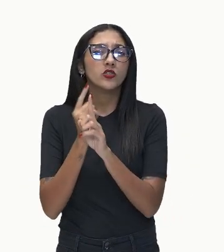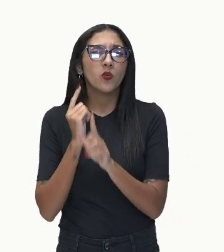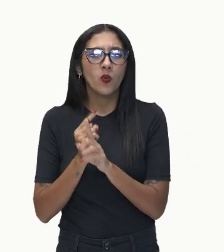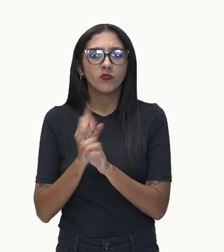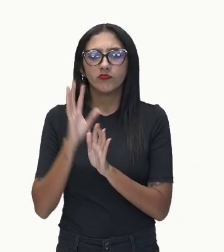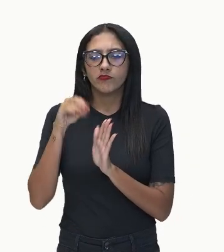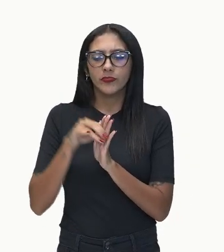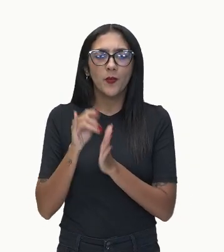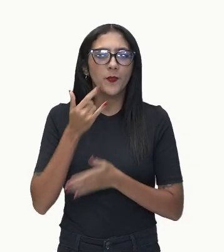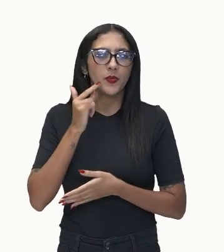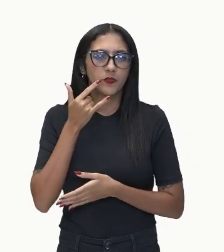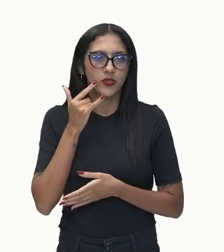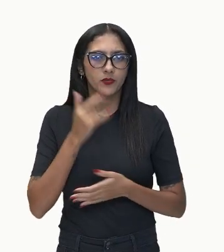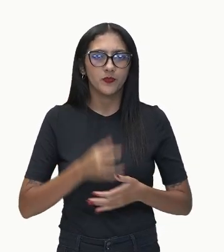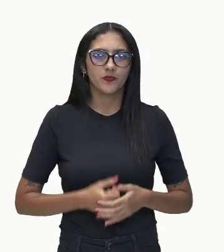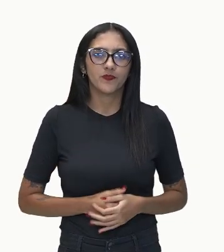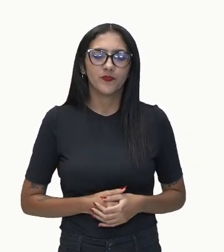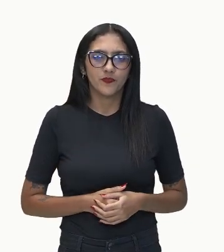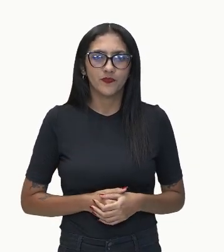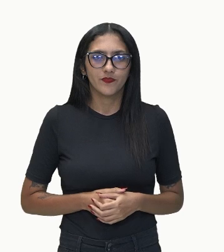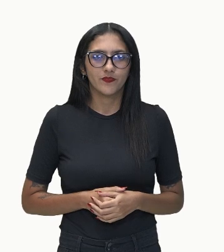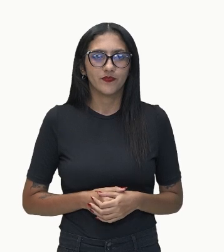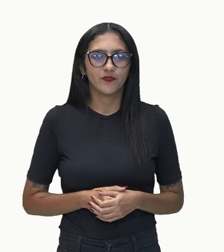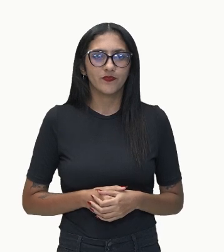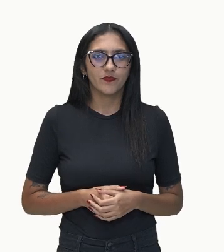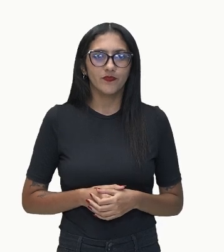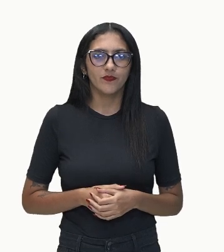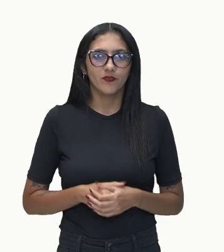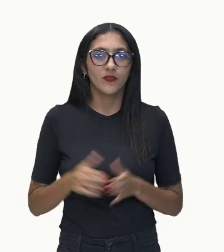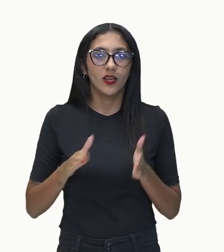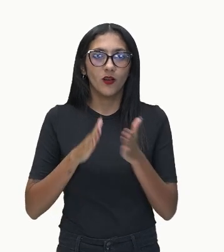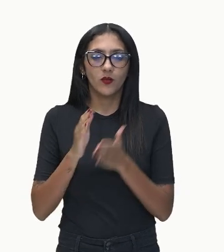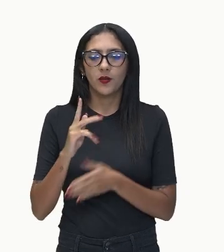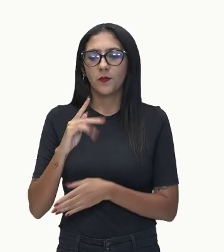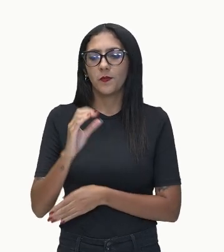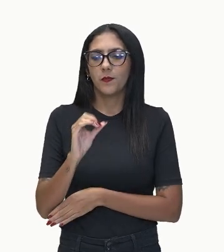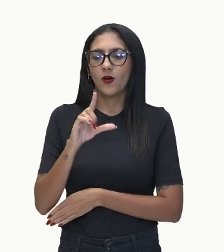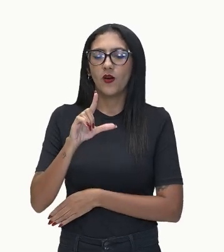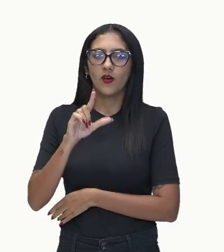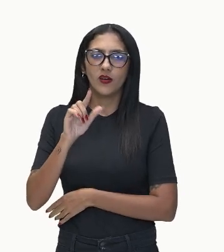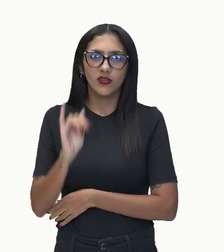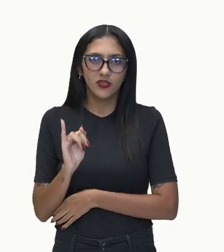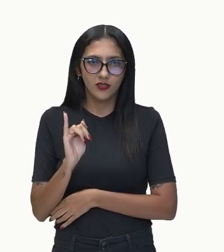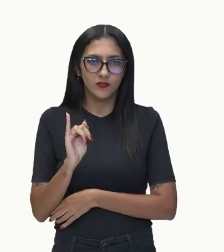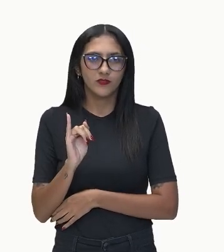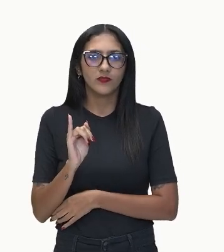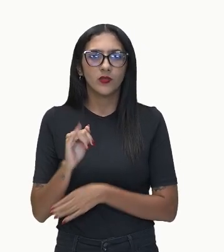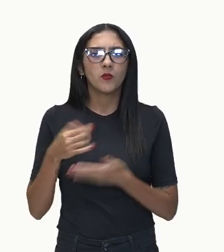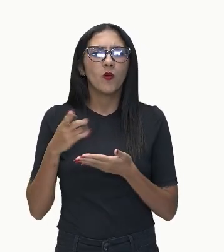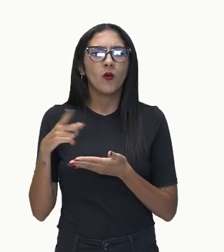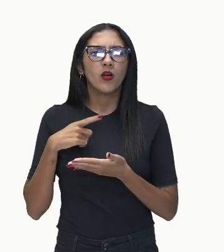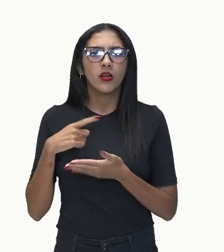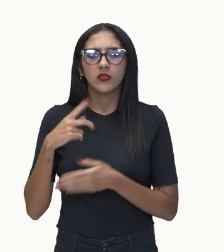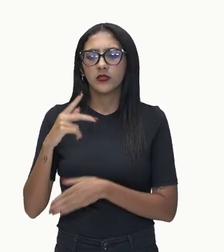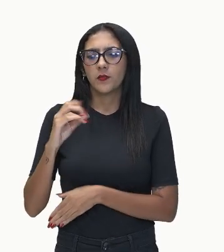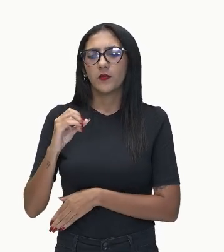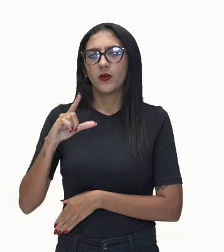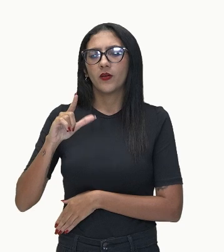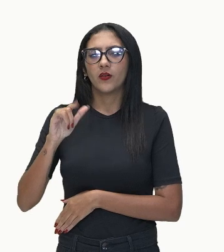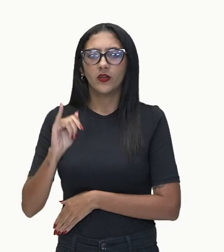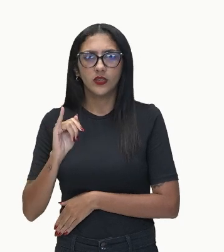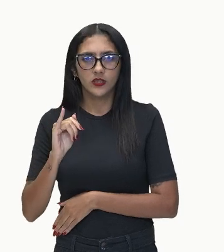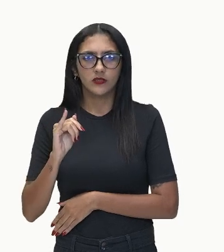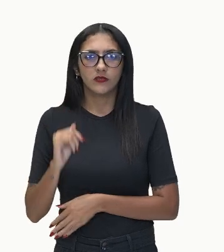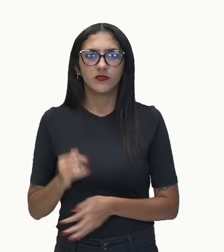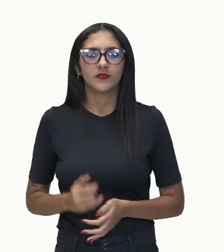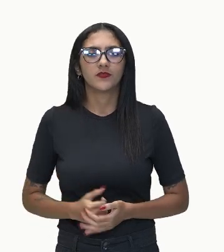malte. E agora nós vamos falar dos polissacarídeos. O que são os